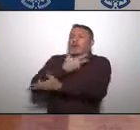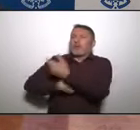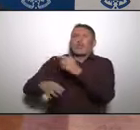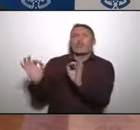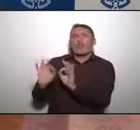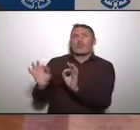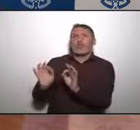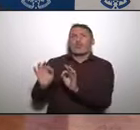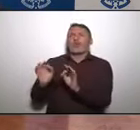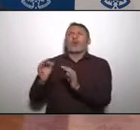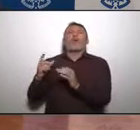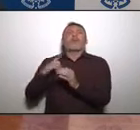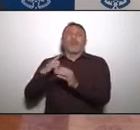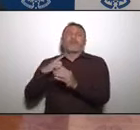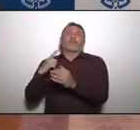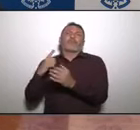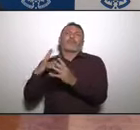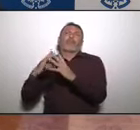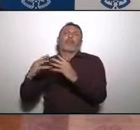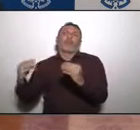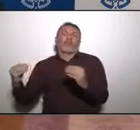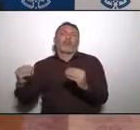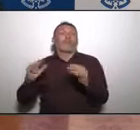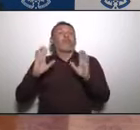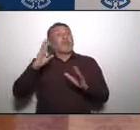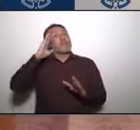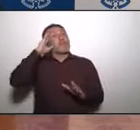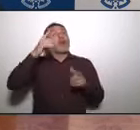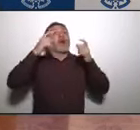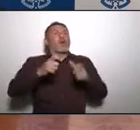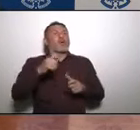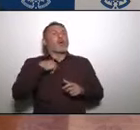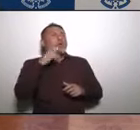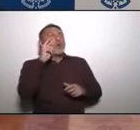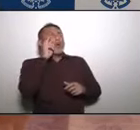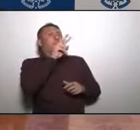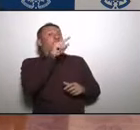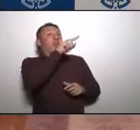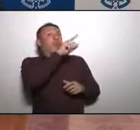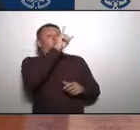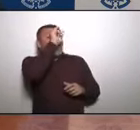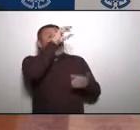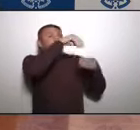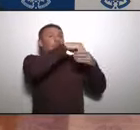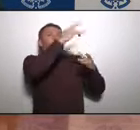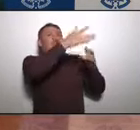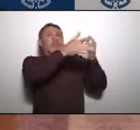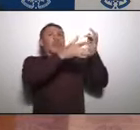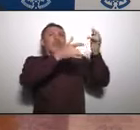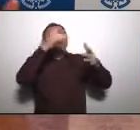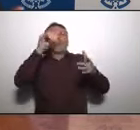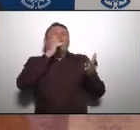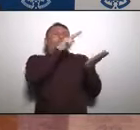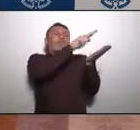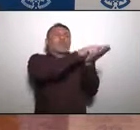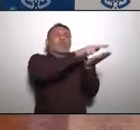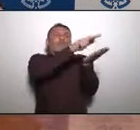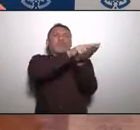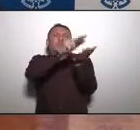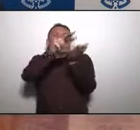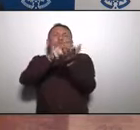que melhor representa a gravidade da situação é o dado das pessoas internadas. Pessoas internadas em leitos clínicos,